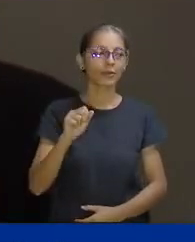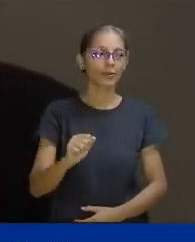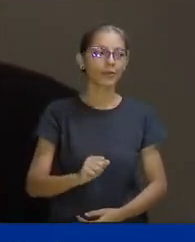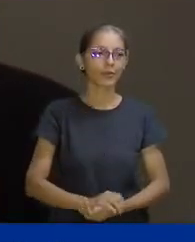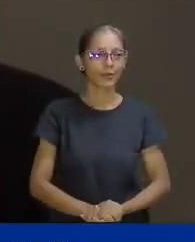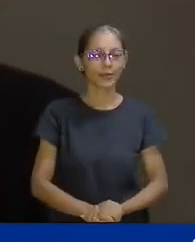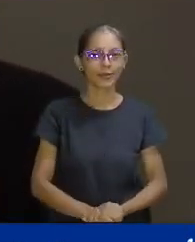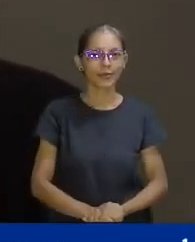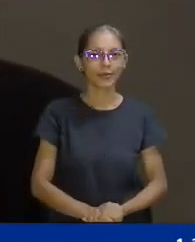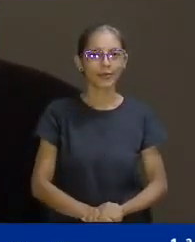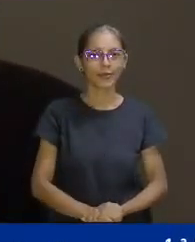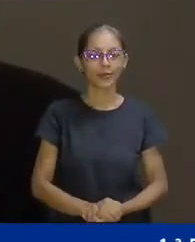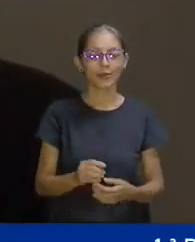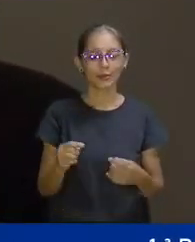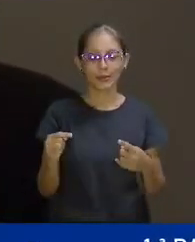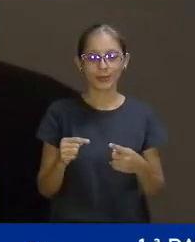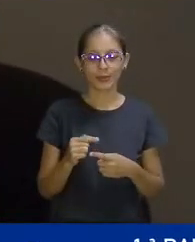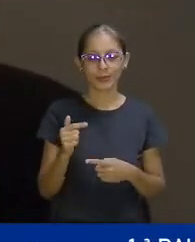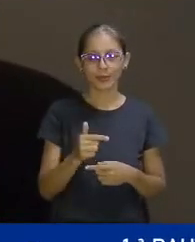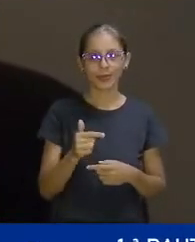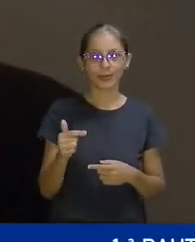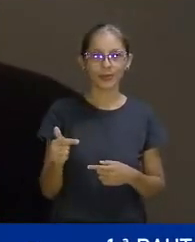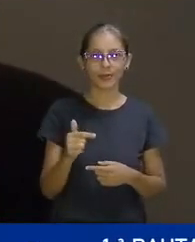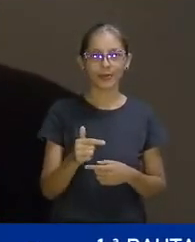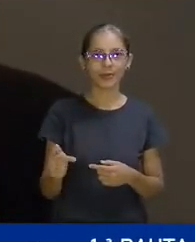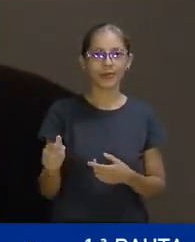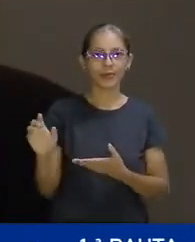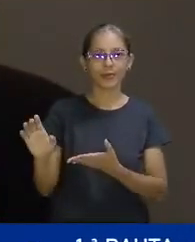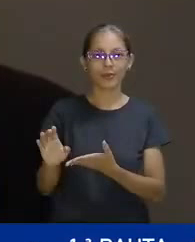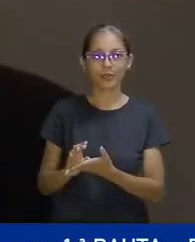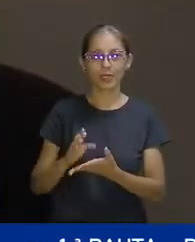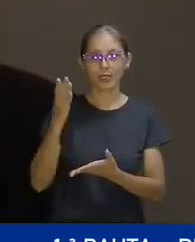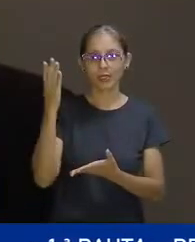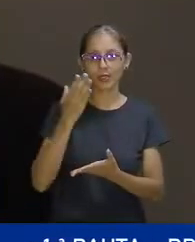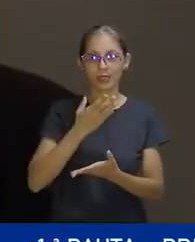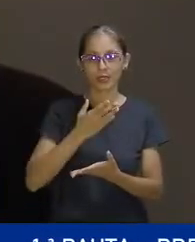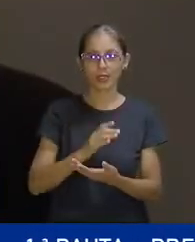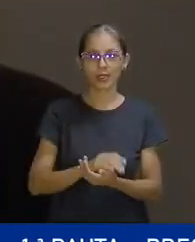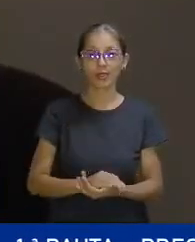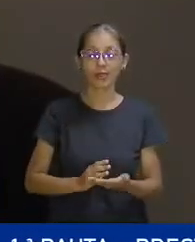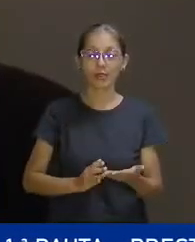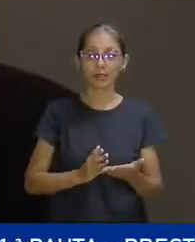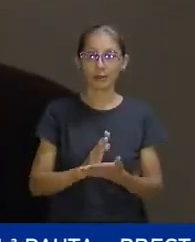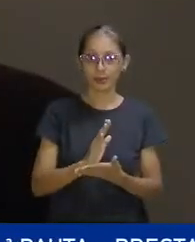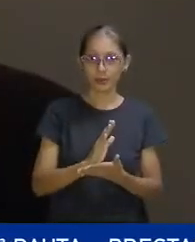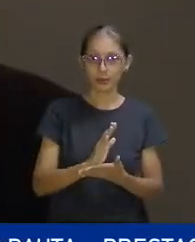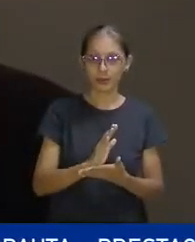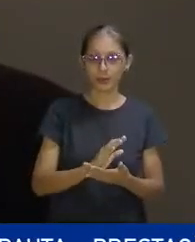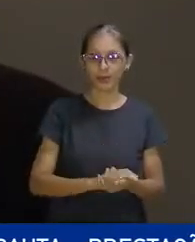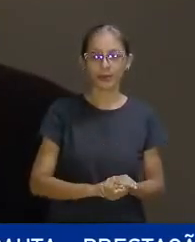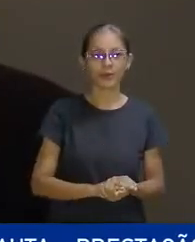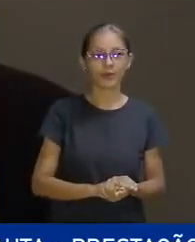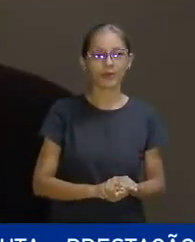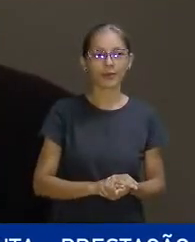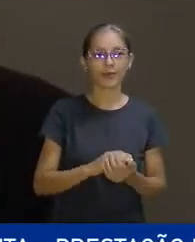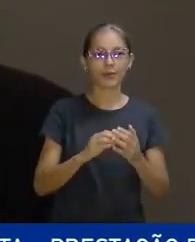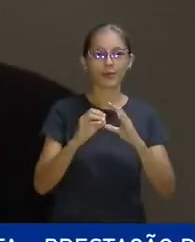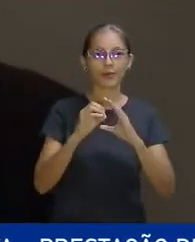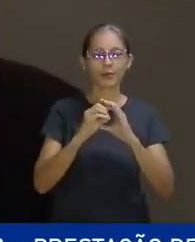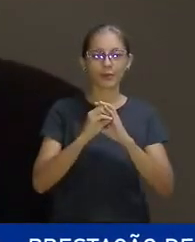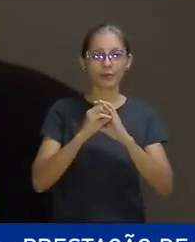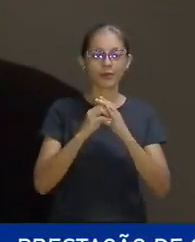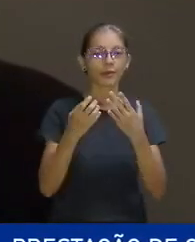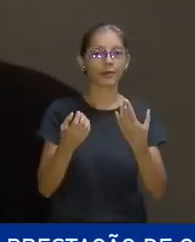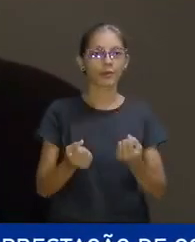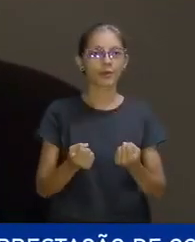de 2022. As contas foram julgadas aprovadas, com ressalvas pelo acordo do TRE Amapá 7901.